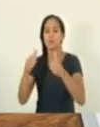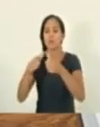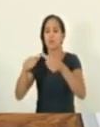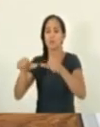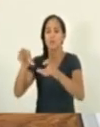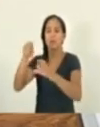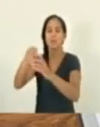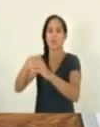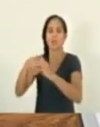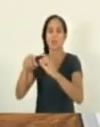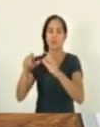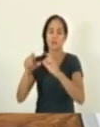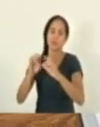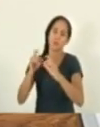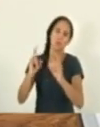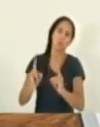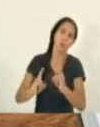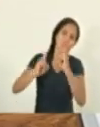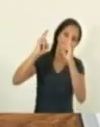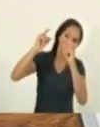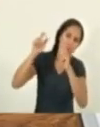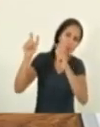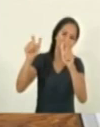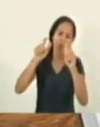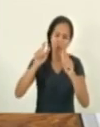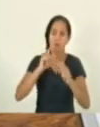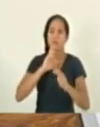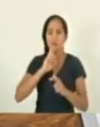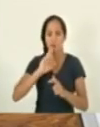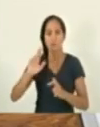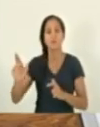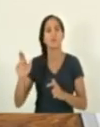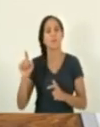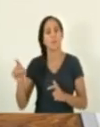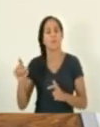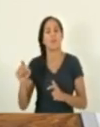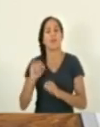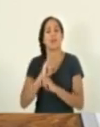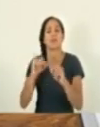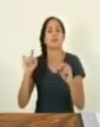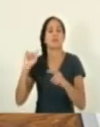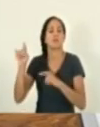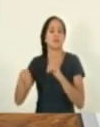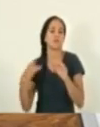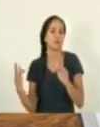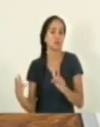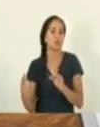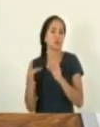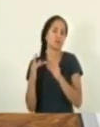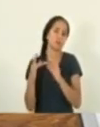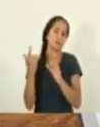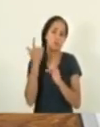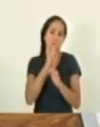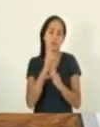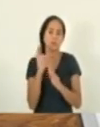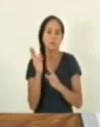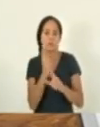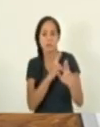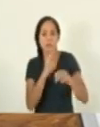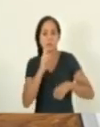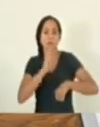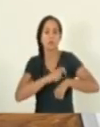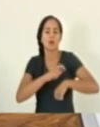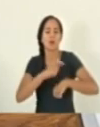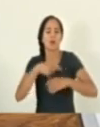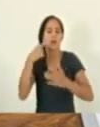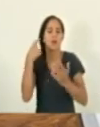de correio, ou com o porteiro do prédio, em algum lugar, para que você entre em contato com ele e marque um